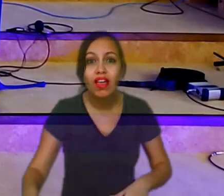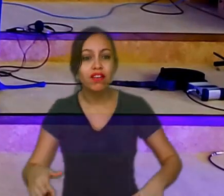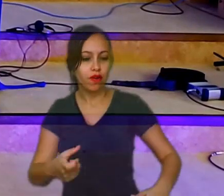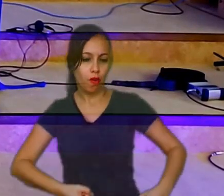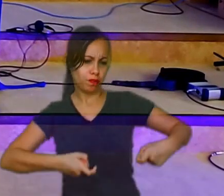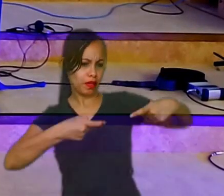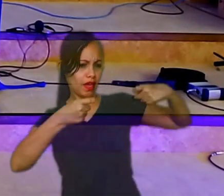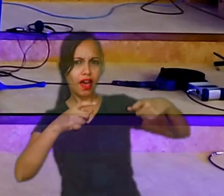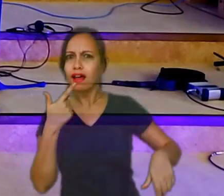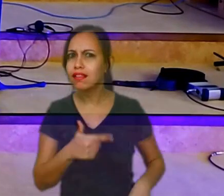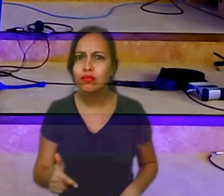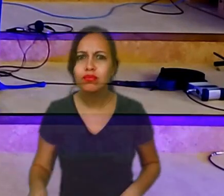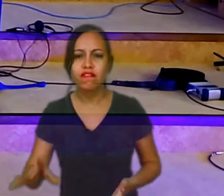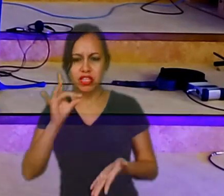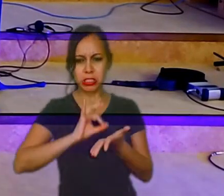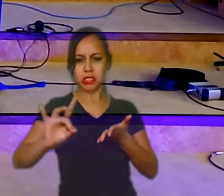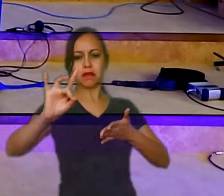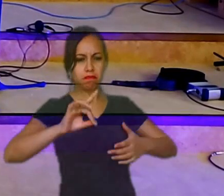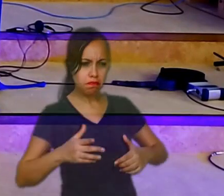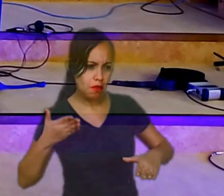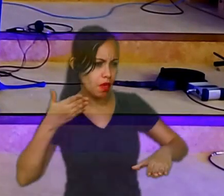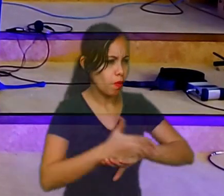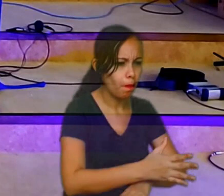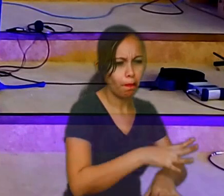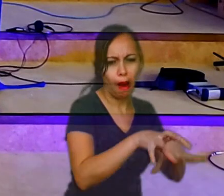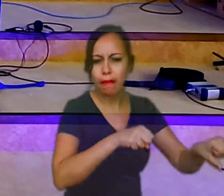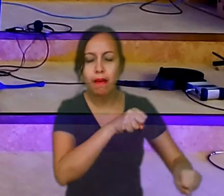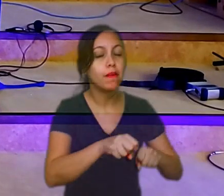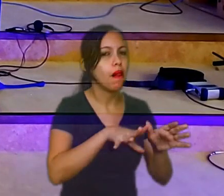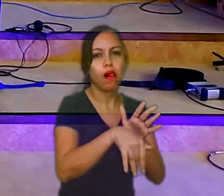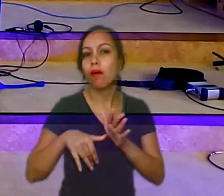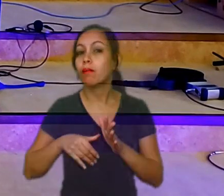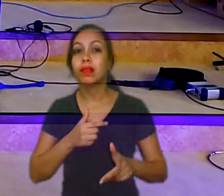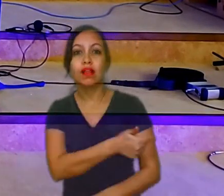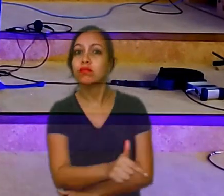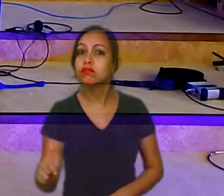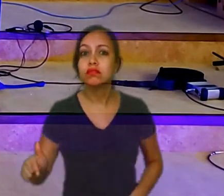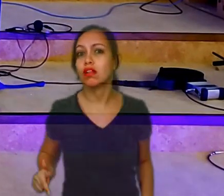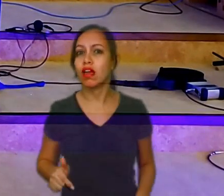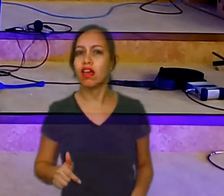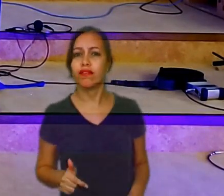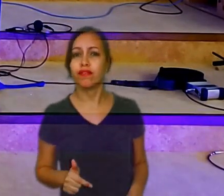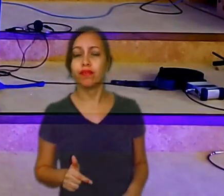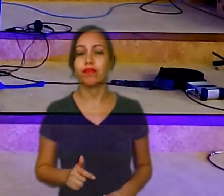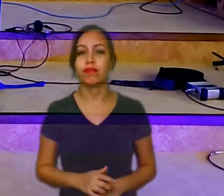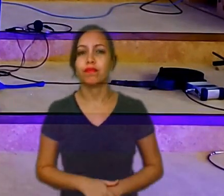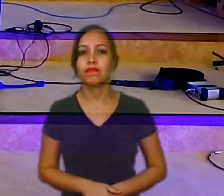não houve invasão do inimigo, não houve afronta direta do